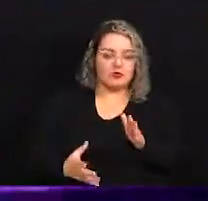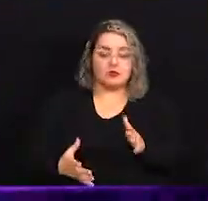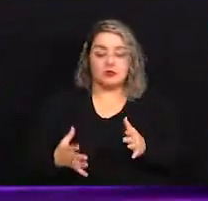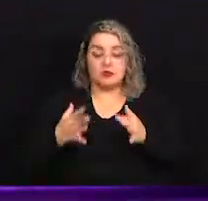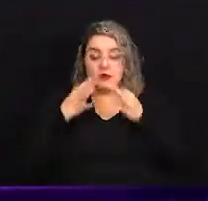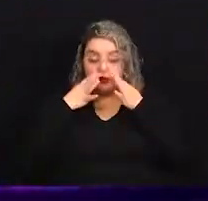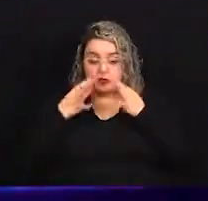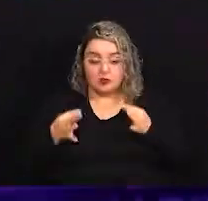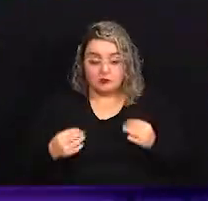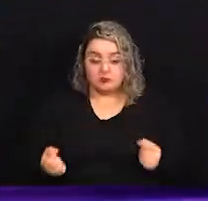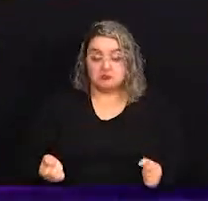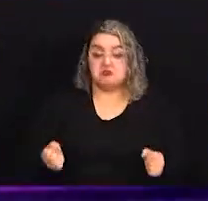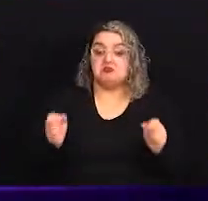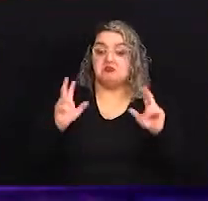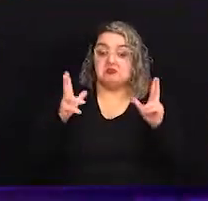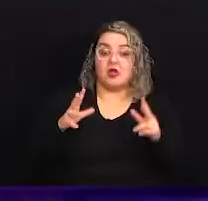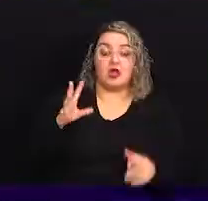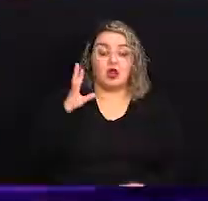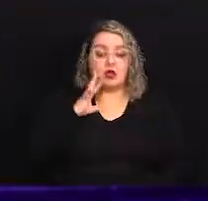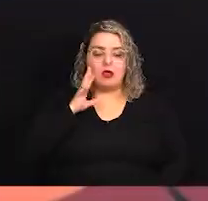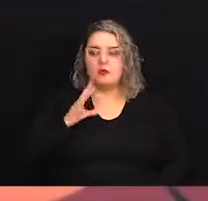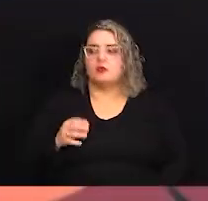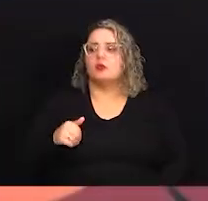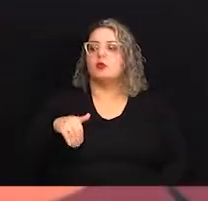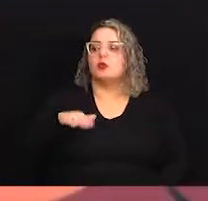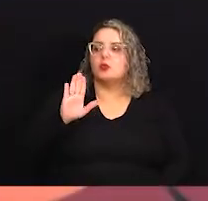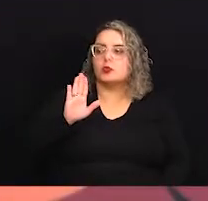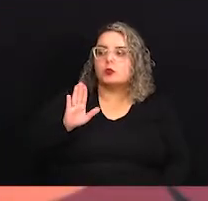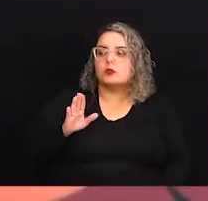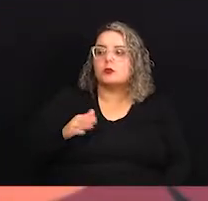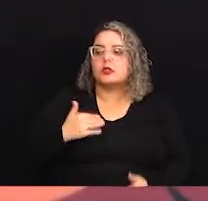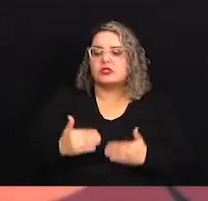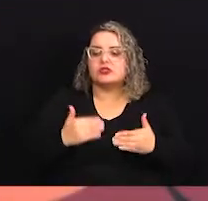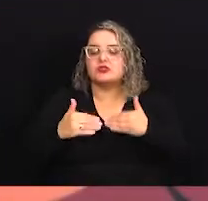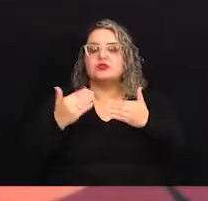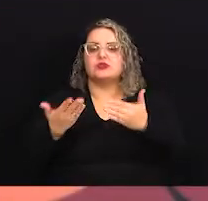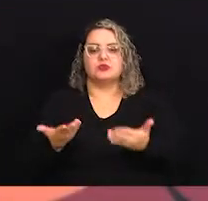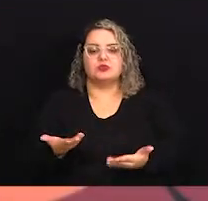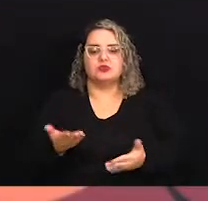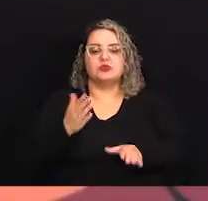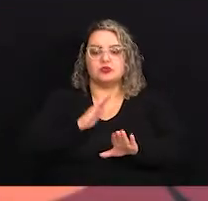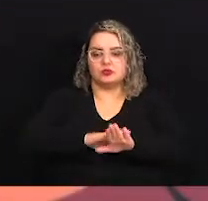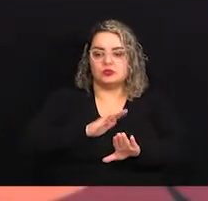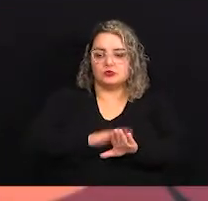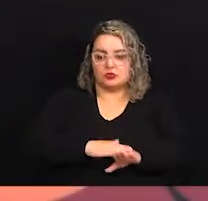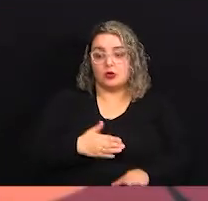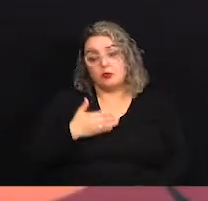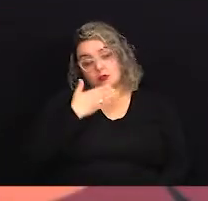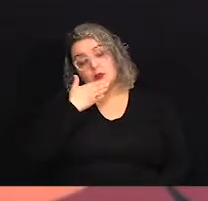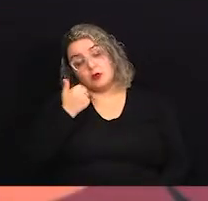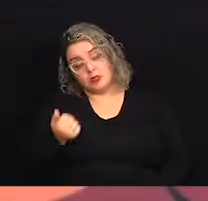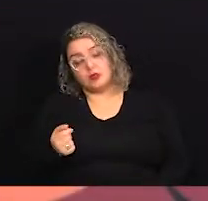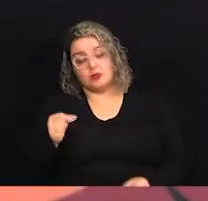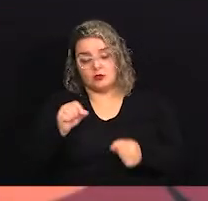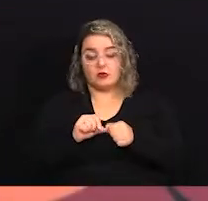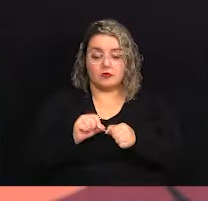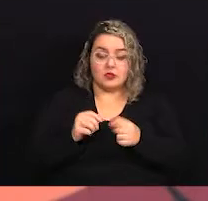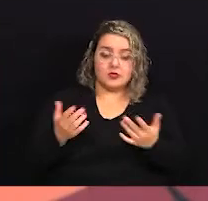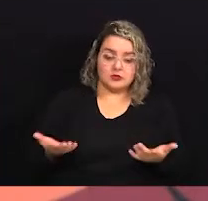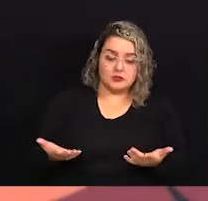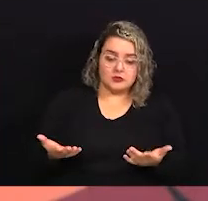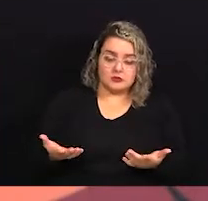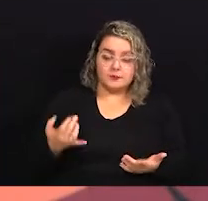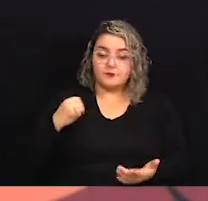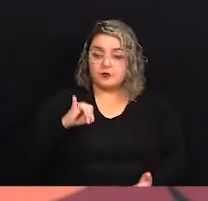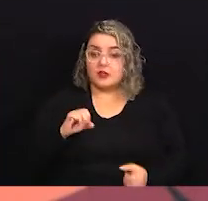capítulo, você já fica ligado na história mesmo. Quanto mais a gente desenvolve, né, uma ação, melhor a gente faz